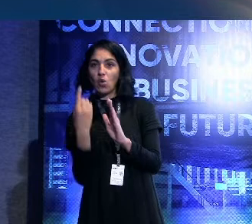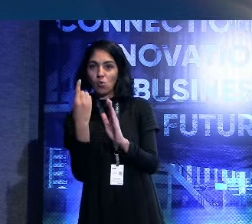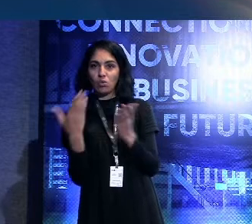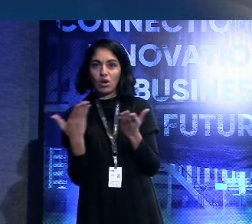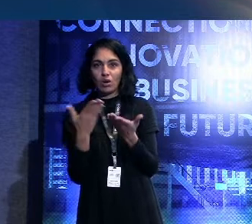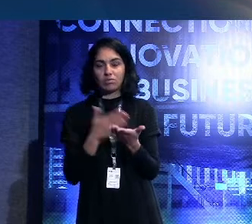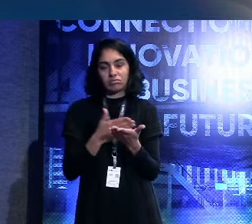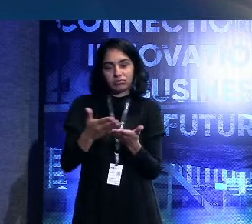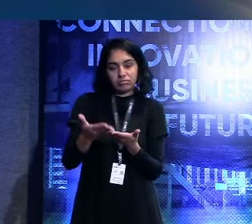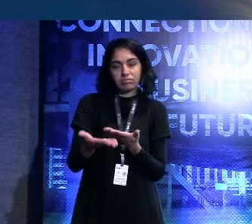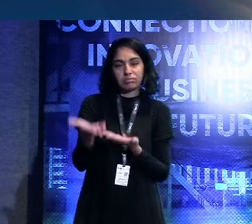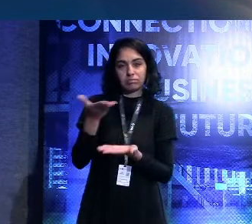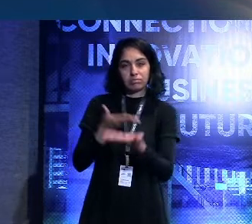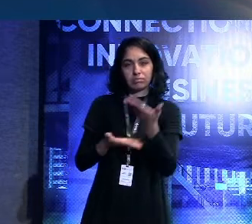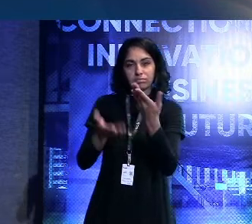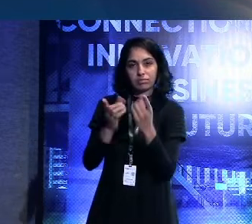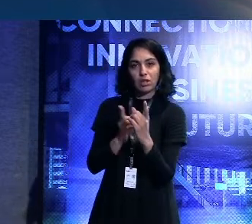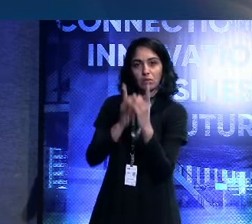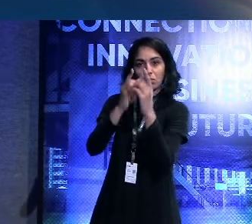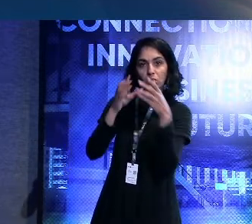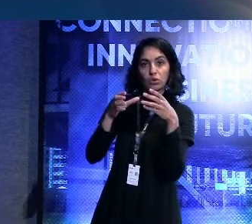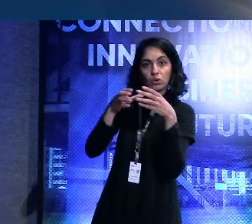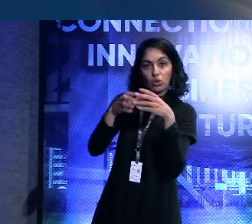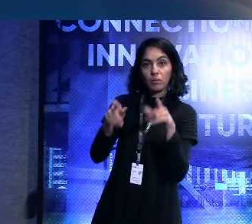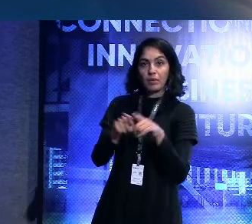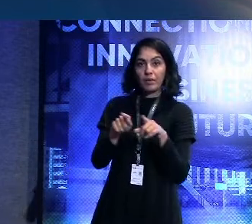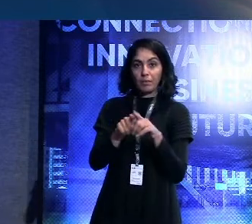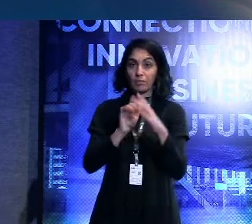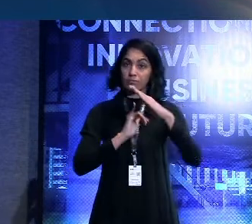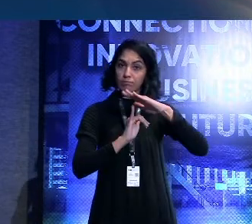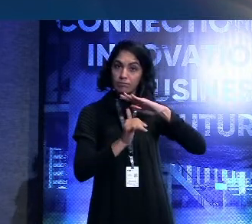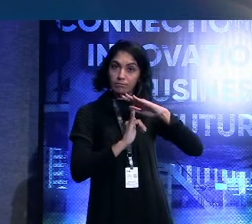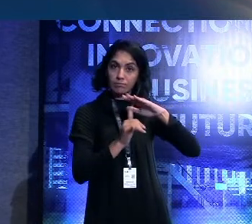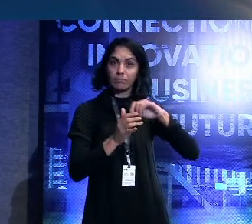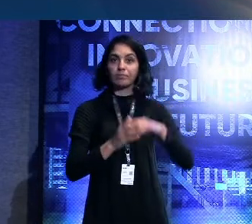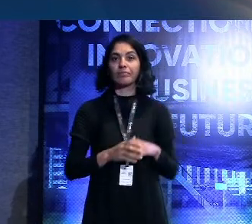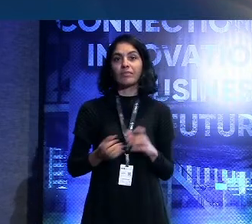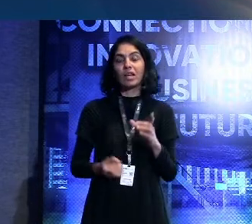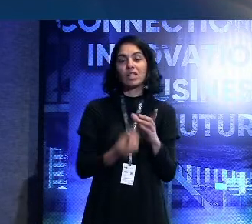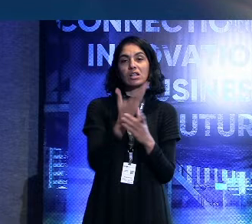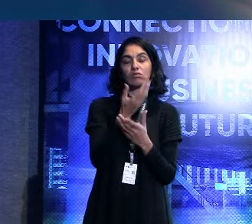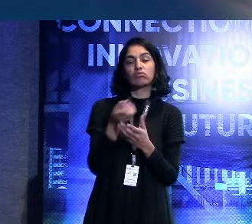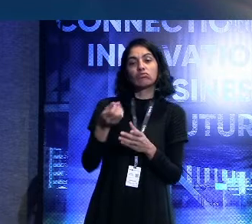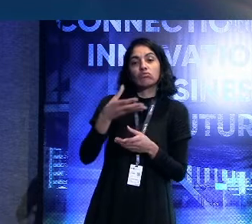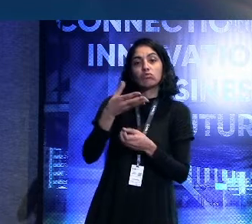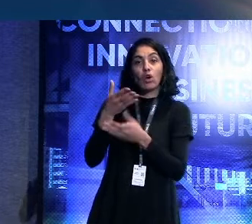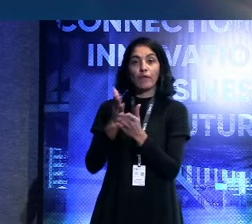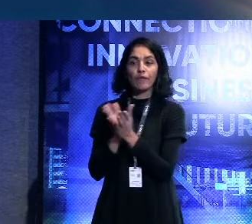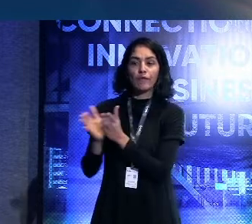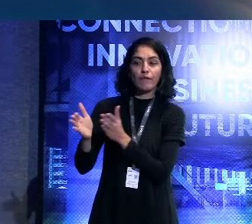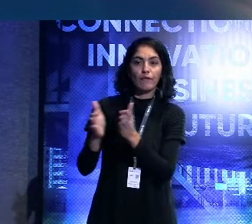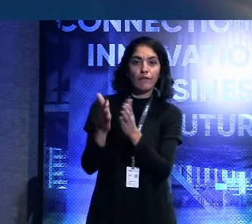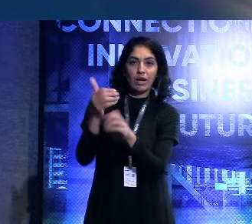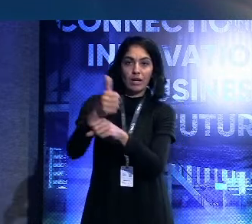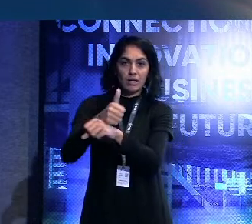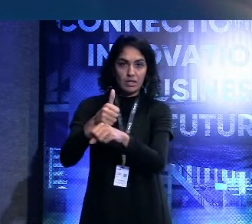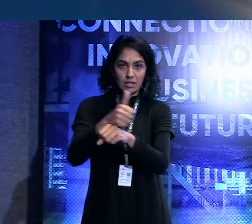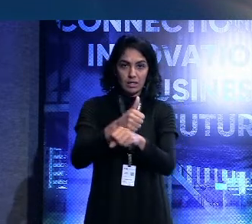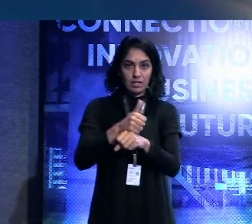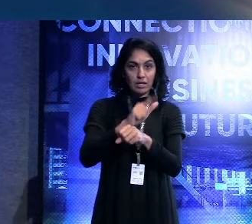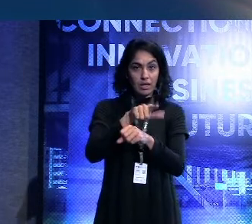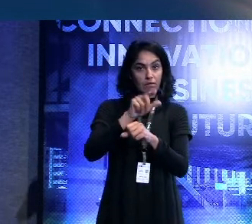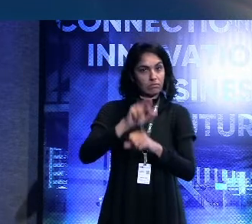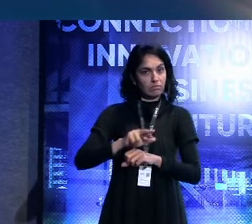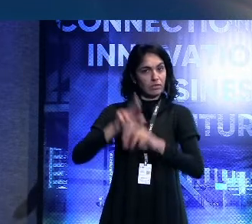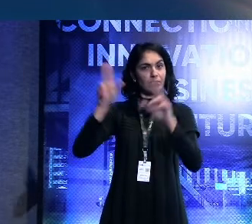aproximação do grupo em relação ao ecossistema de startups. E a criação de novas posições de trilha de carreira, né? Então, um dos grandes diferenciais